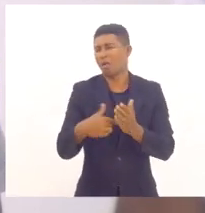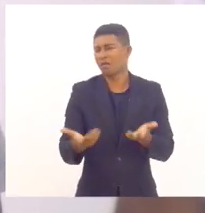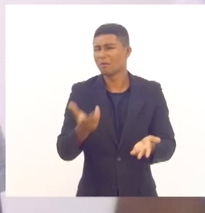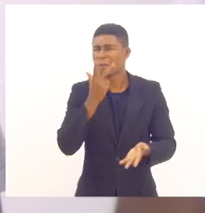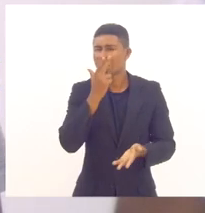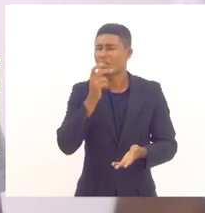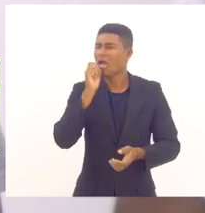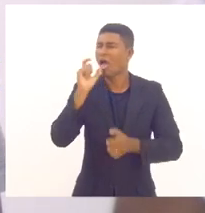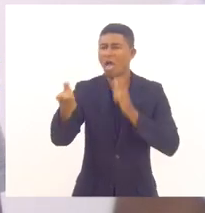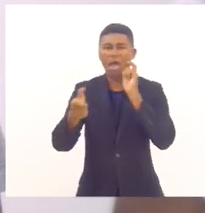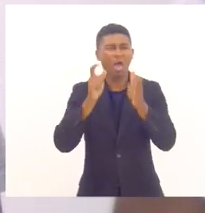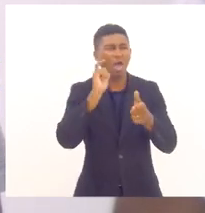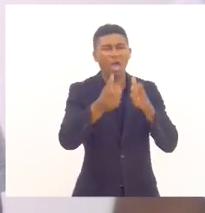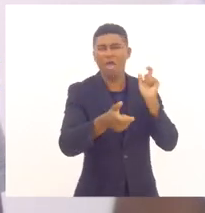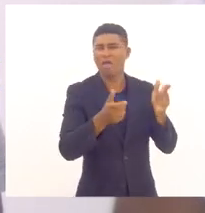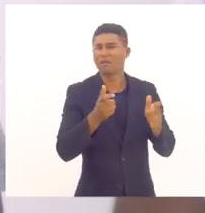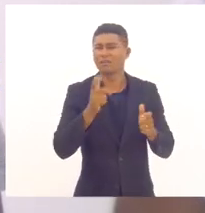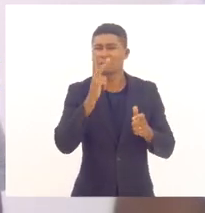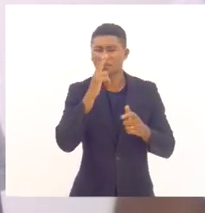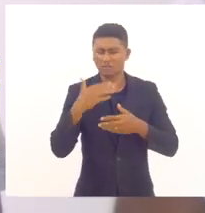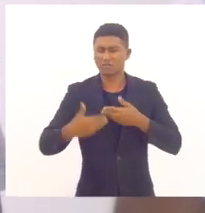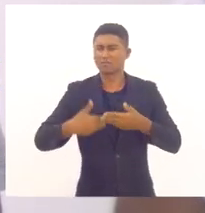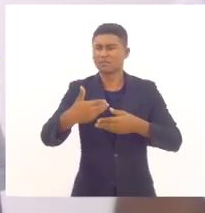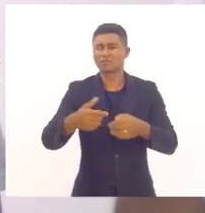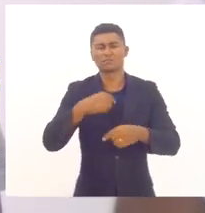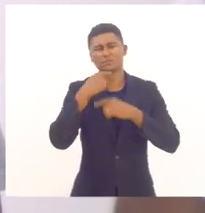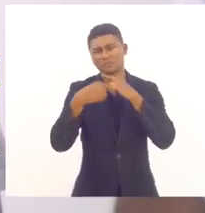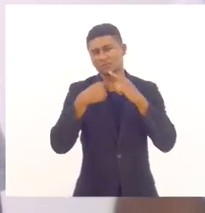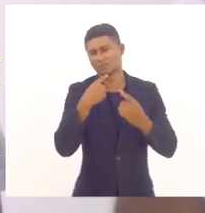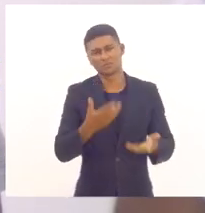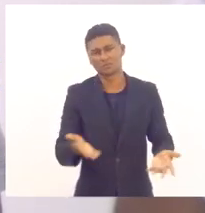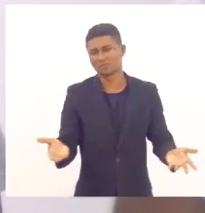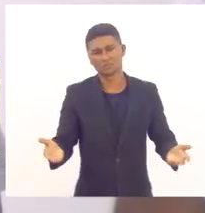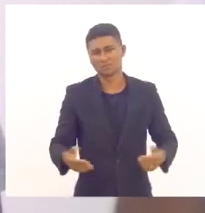né, e não anda.